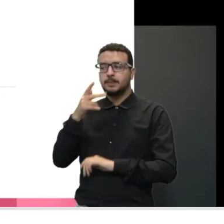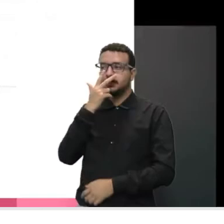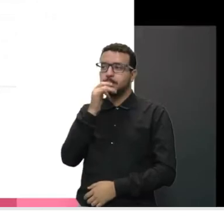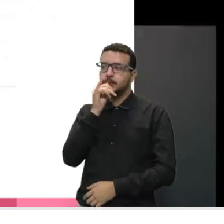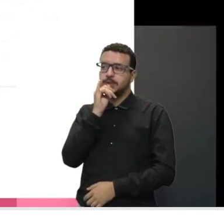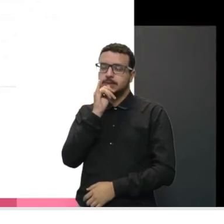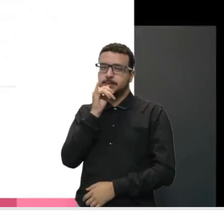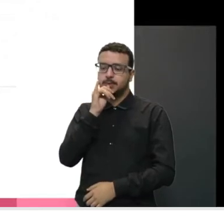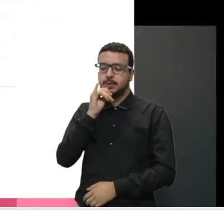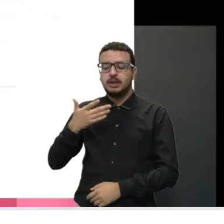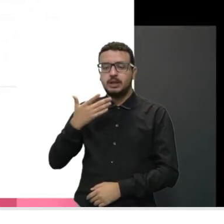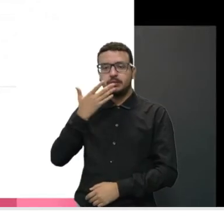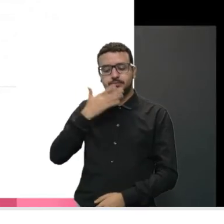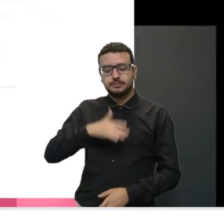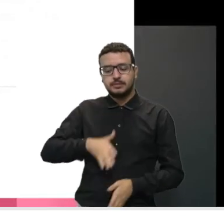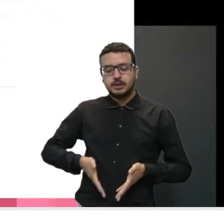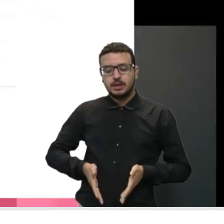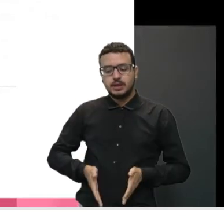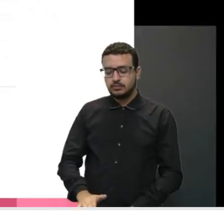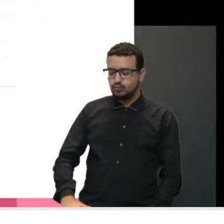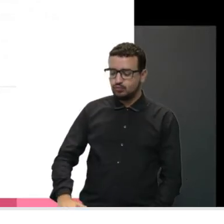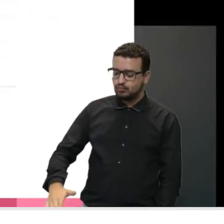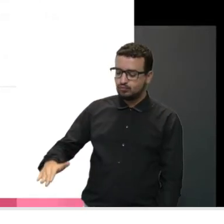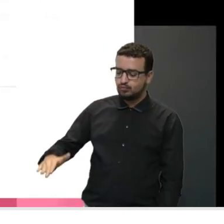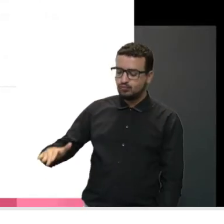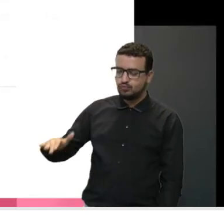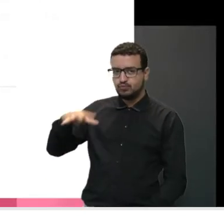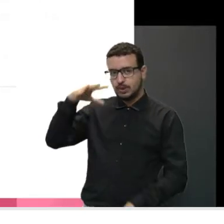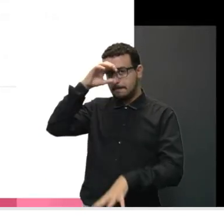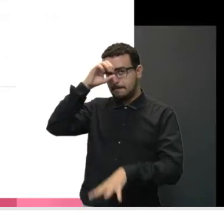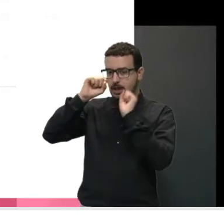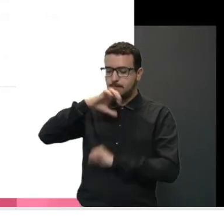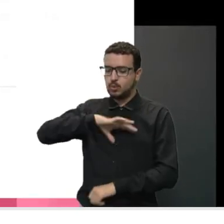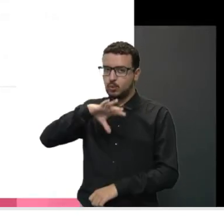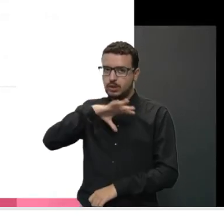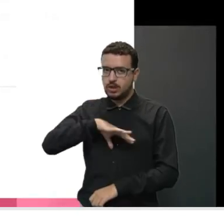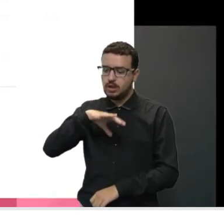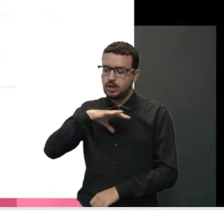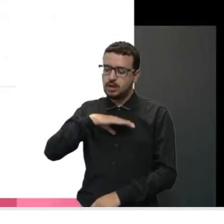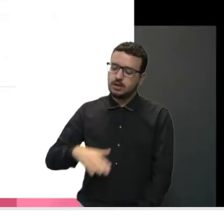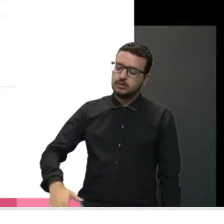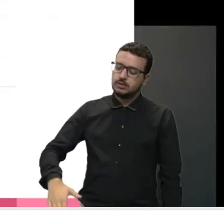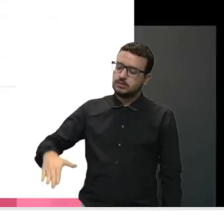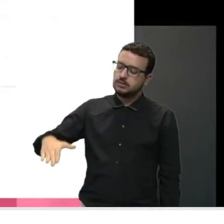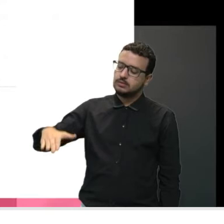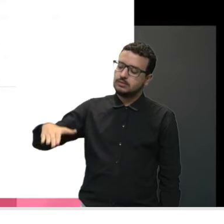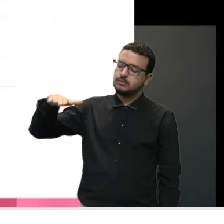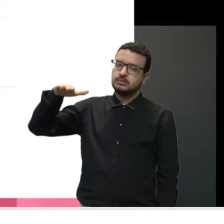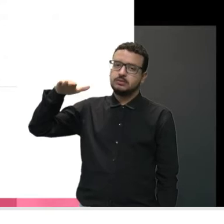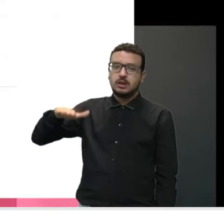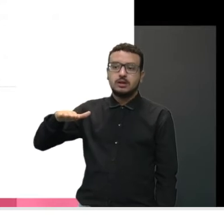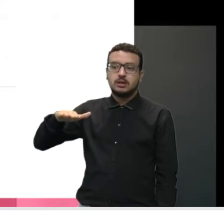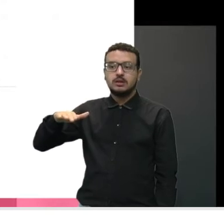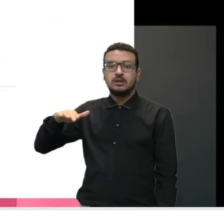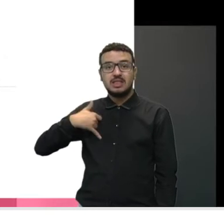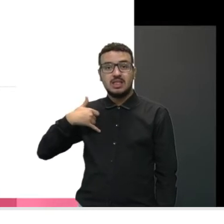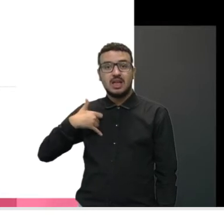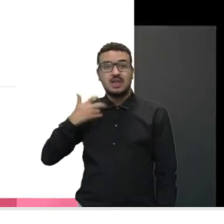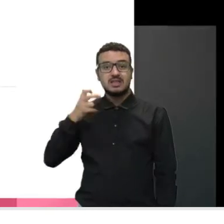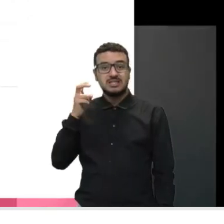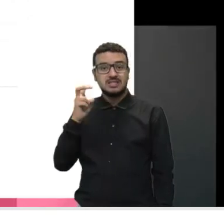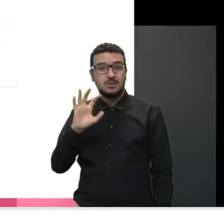nós chamamos de pós-linguística. Uma outra informação que está relacionada ao laudo de João Pedro é